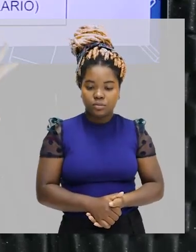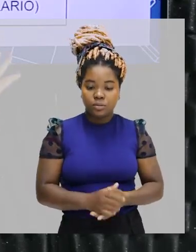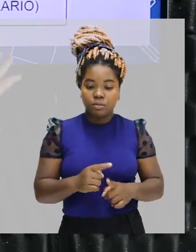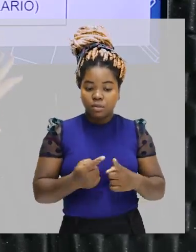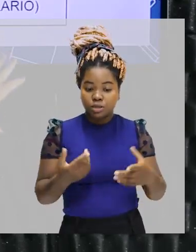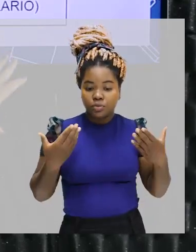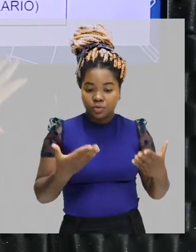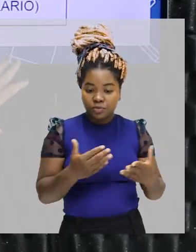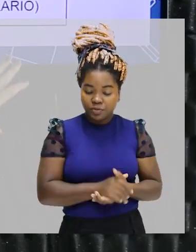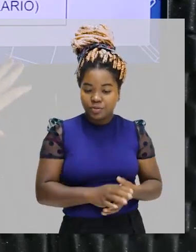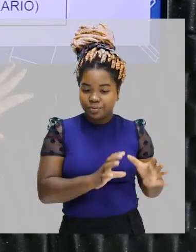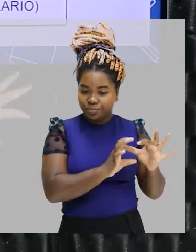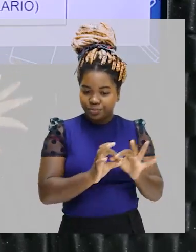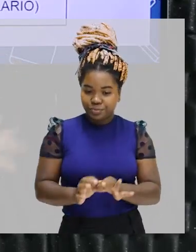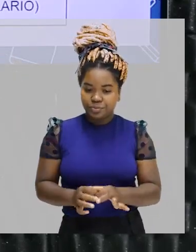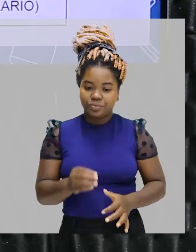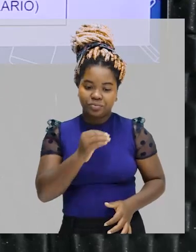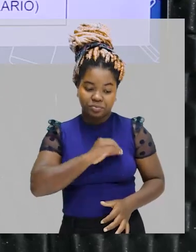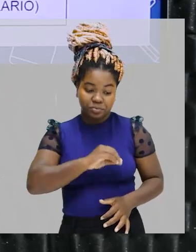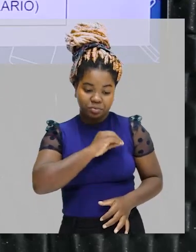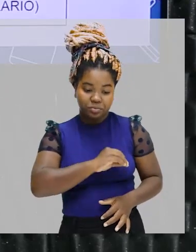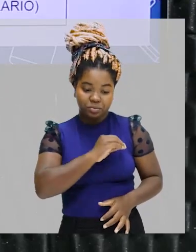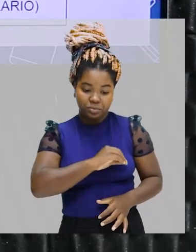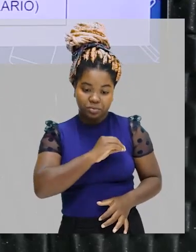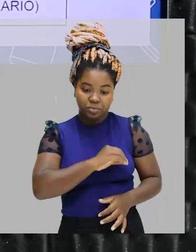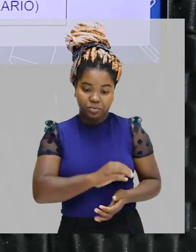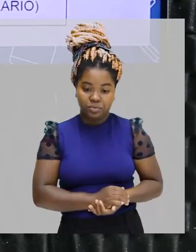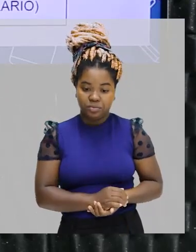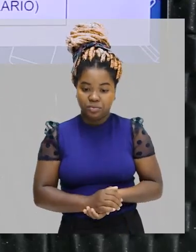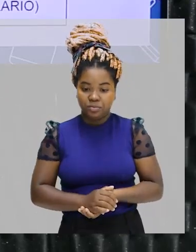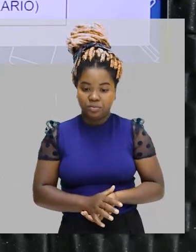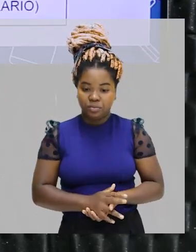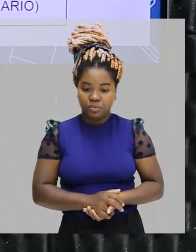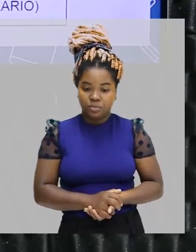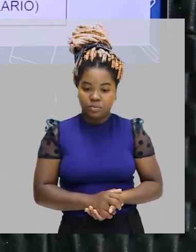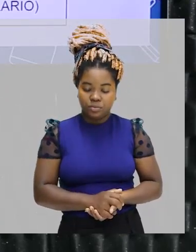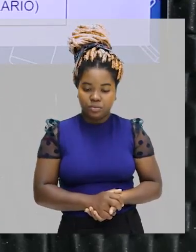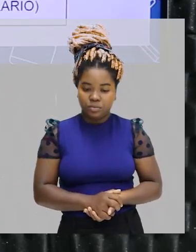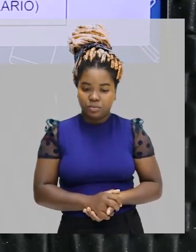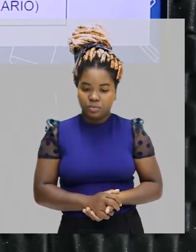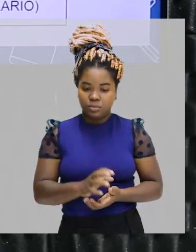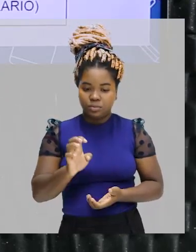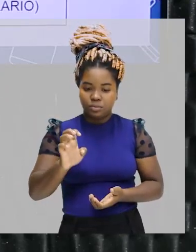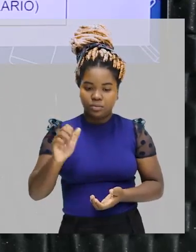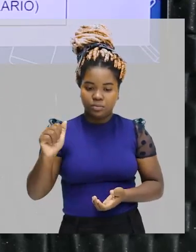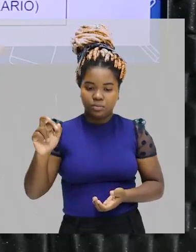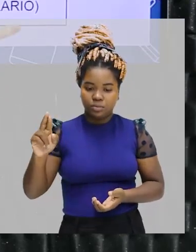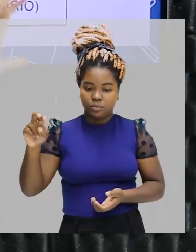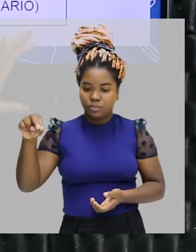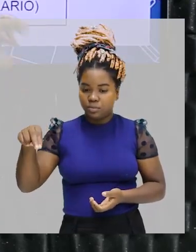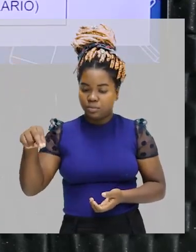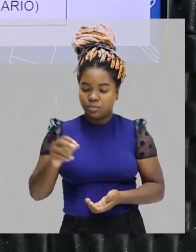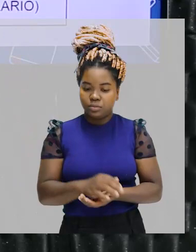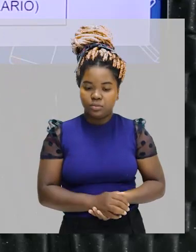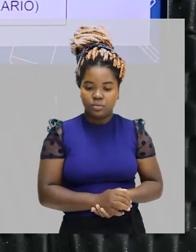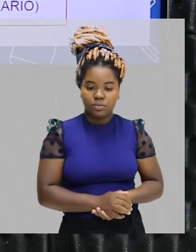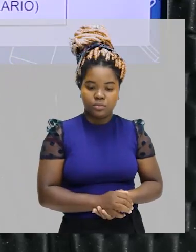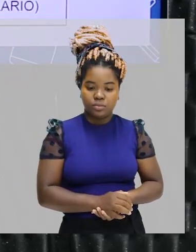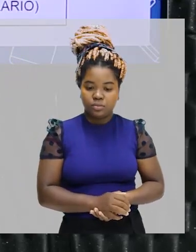você fala no contexto financeiro, de você receber, o verbo correto é earn, to earn